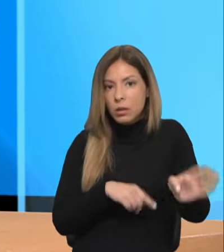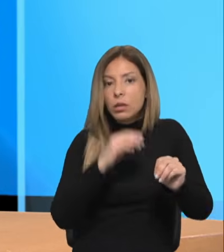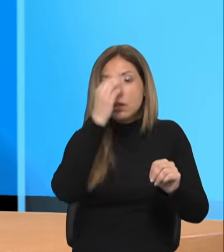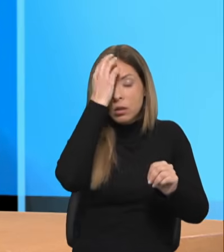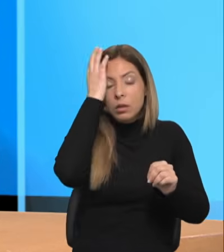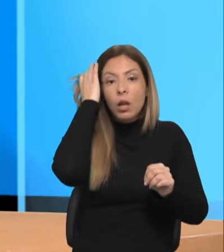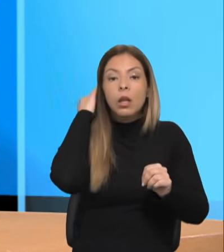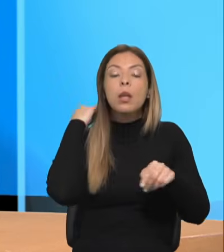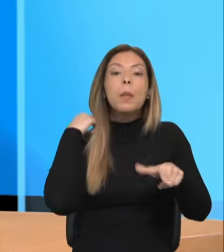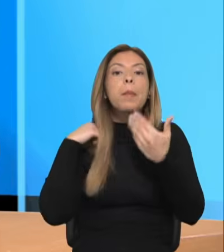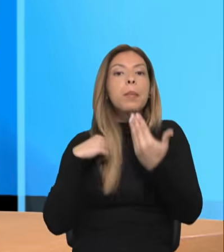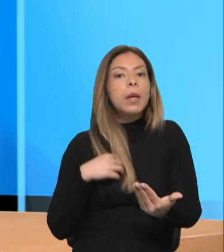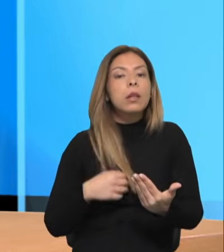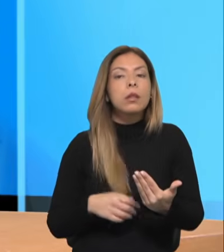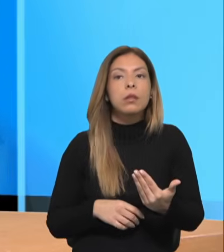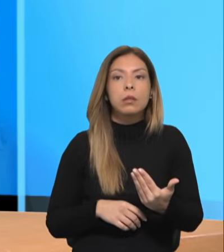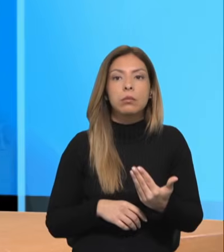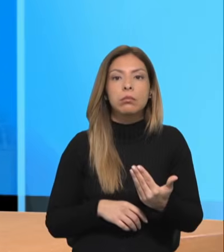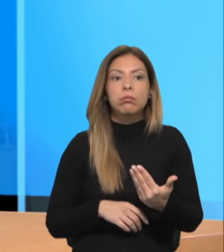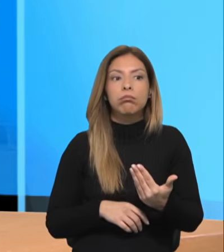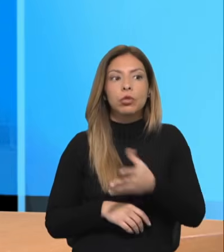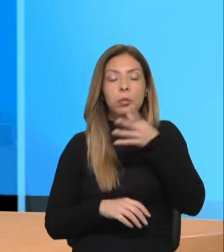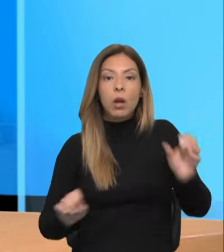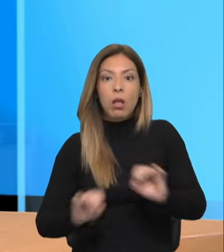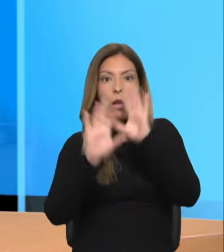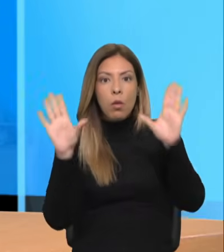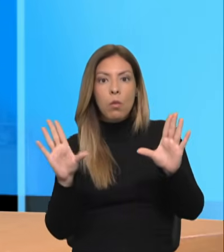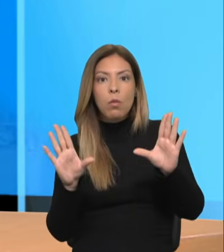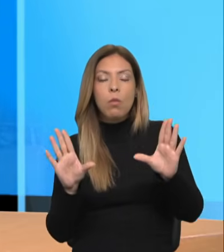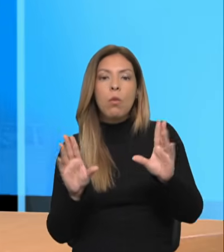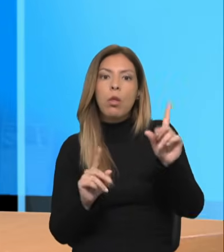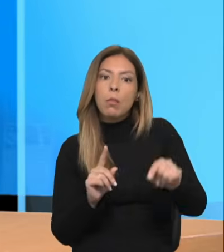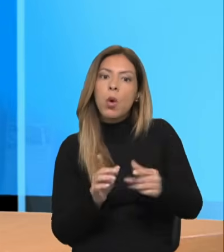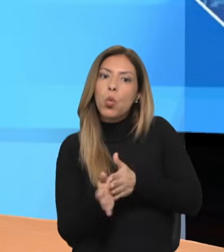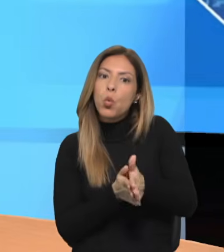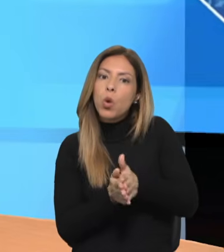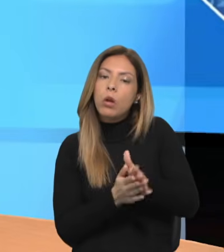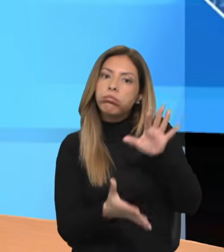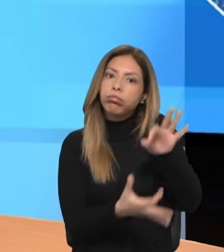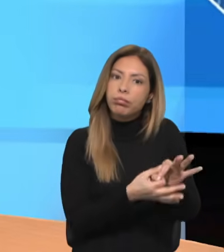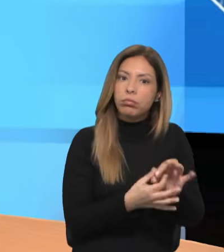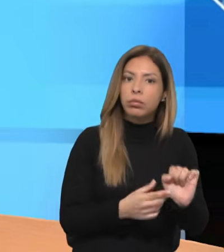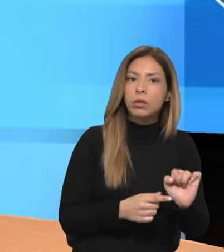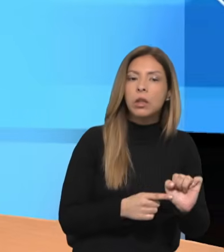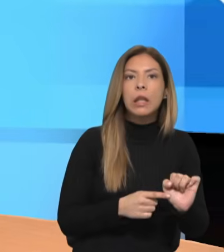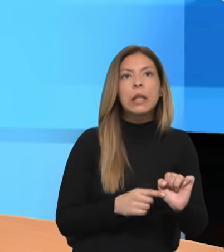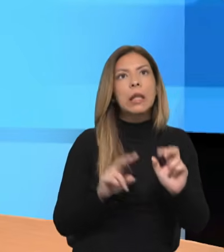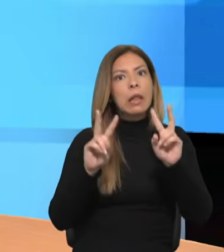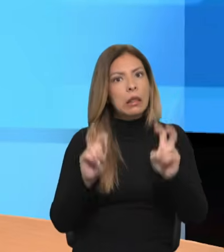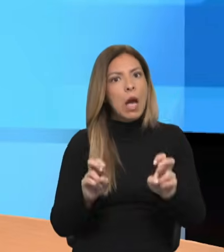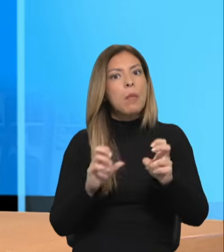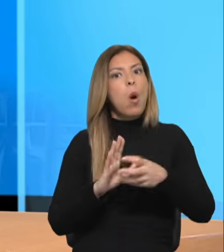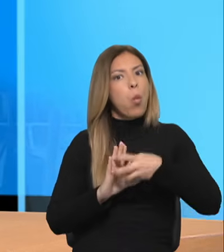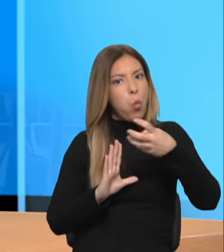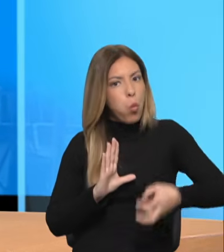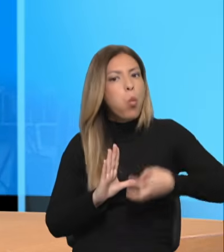pedir esclarecimentos sobre essa utilização. O tema é quente. Sim. E